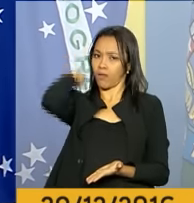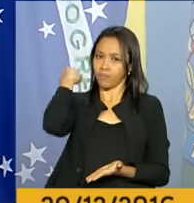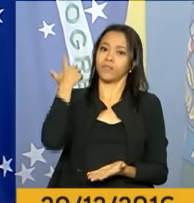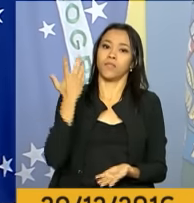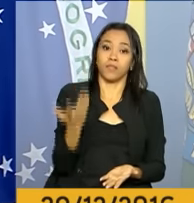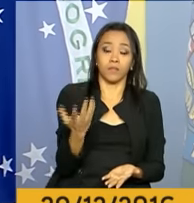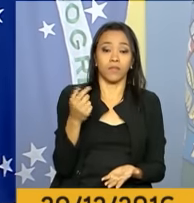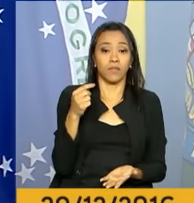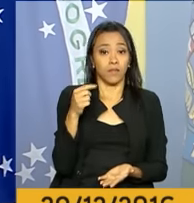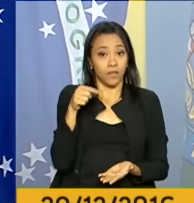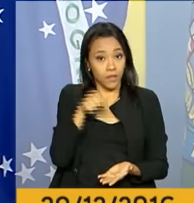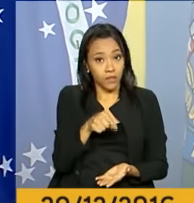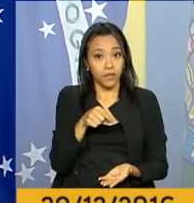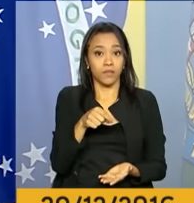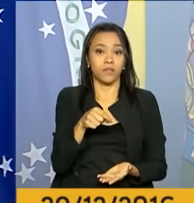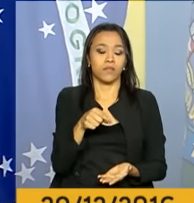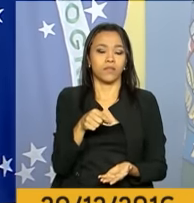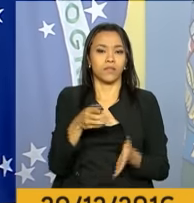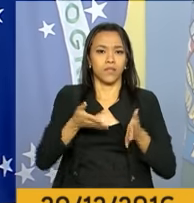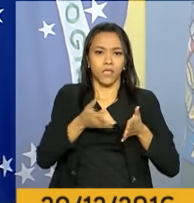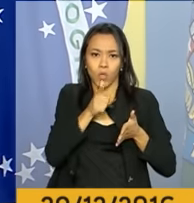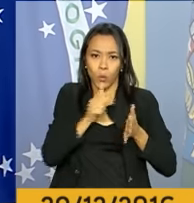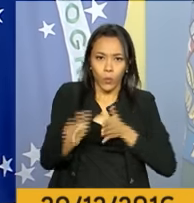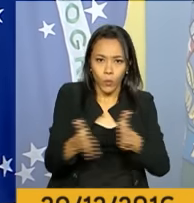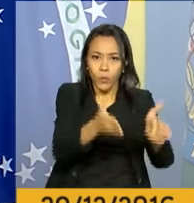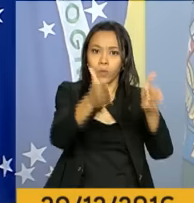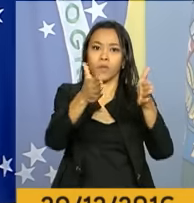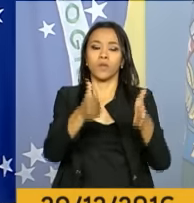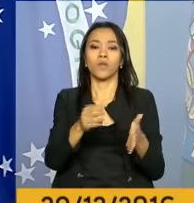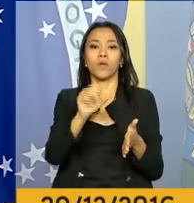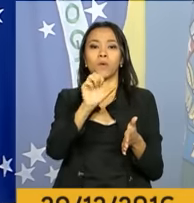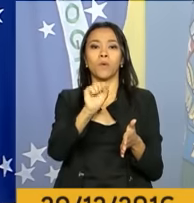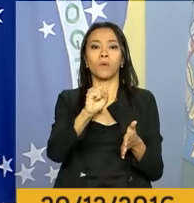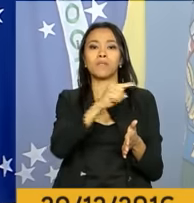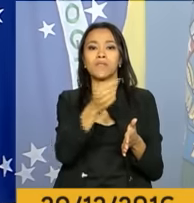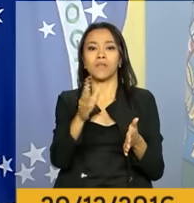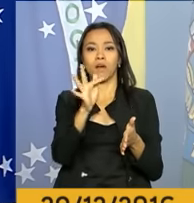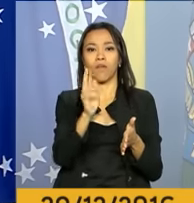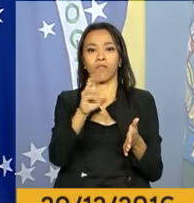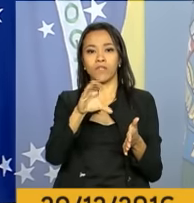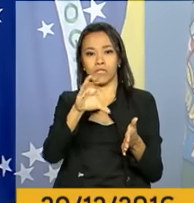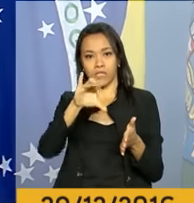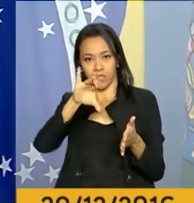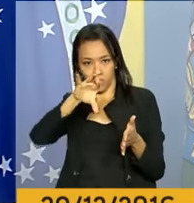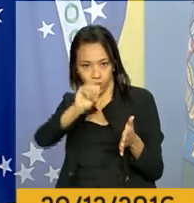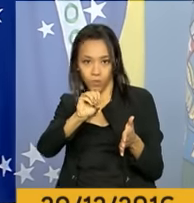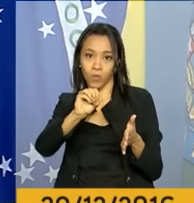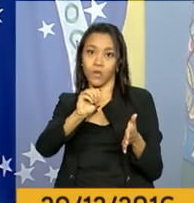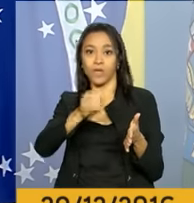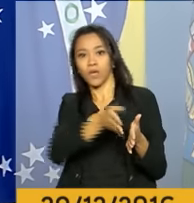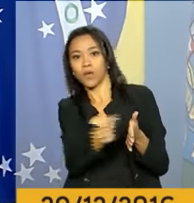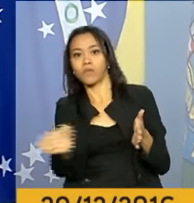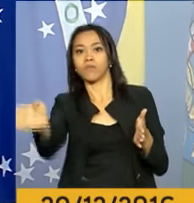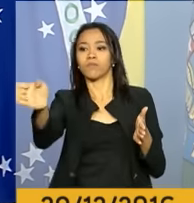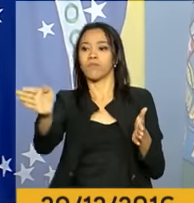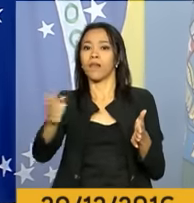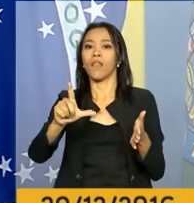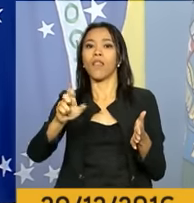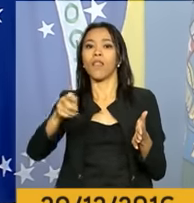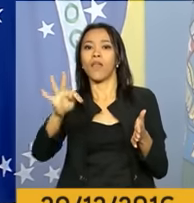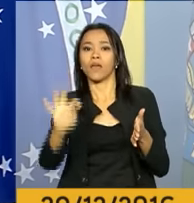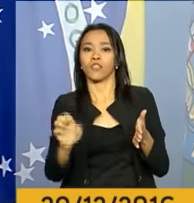e é muito provável que um dos eixos da transposição que é precisamente o eixo Leste nós